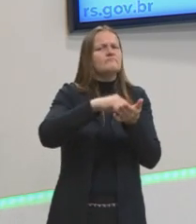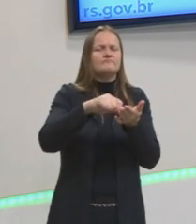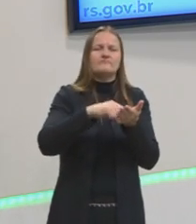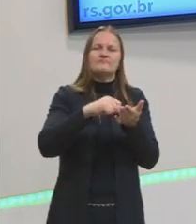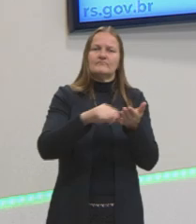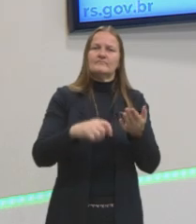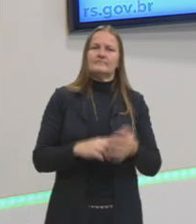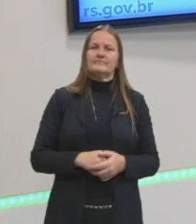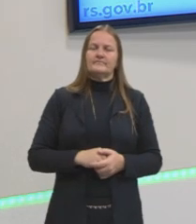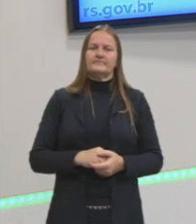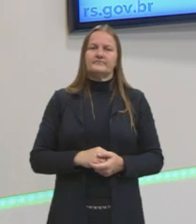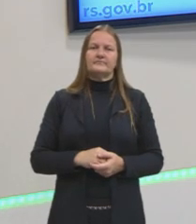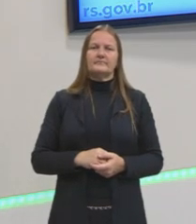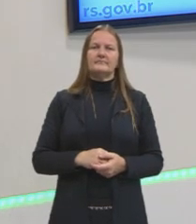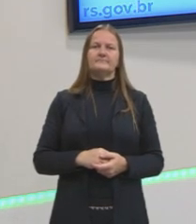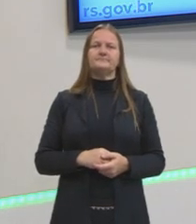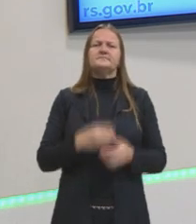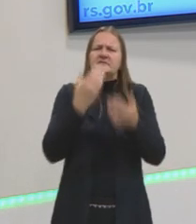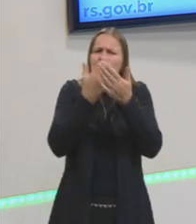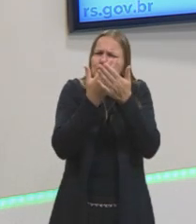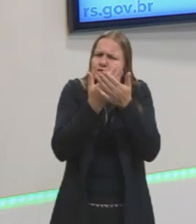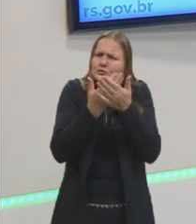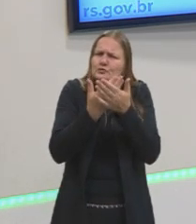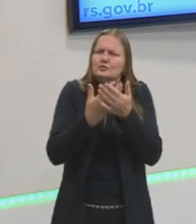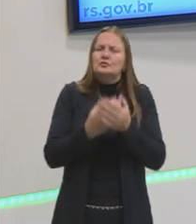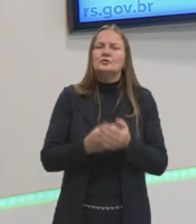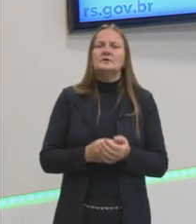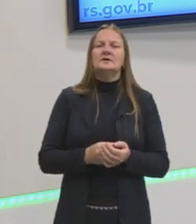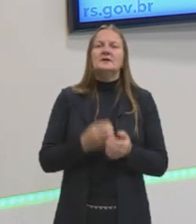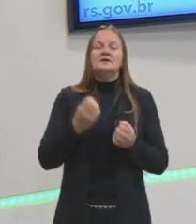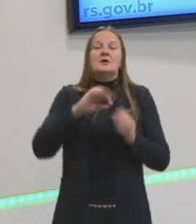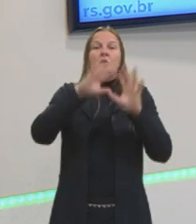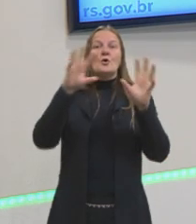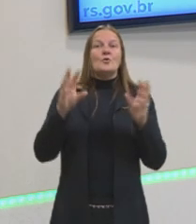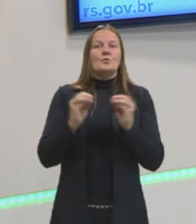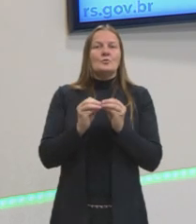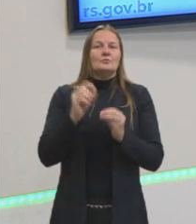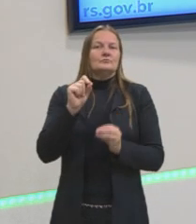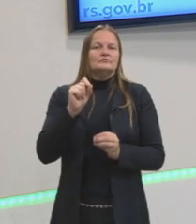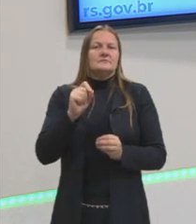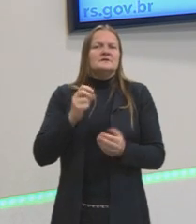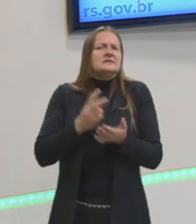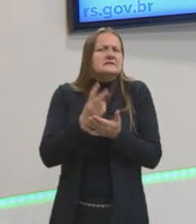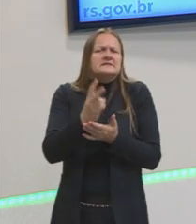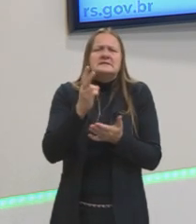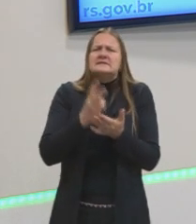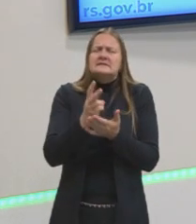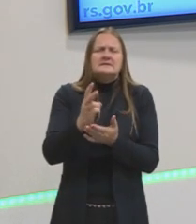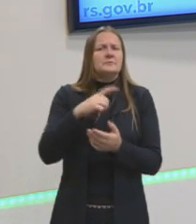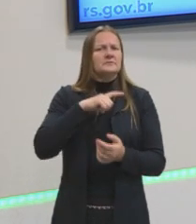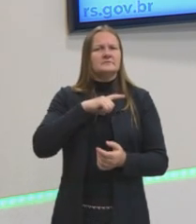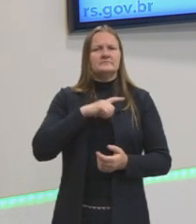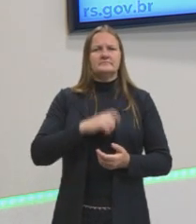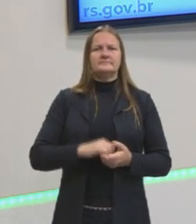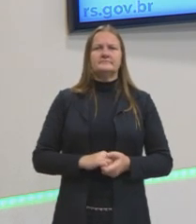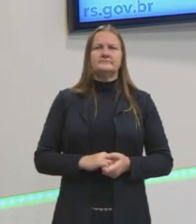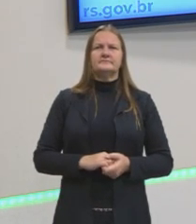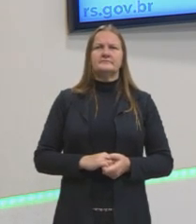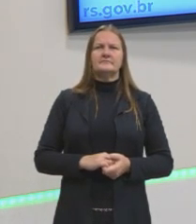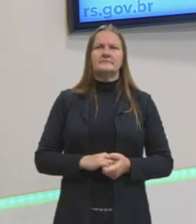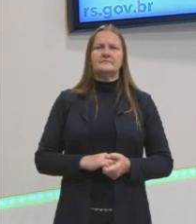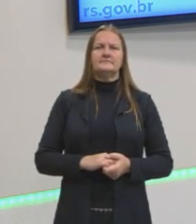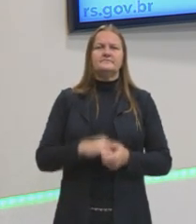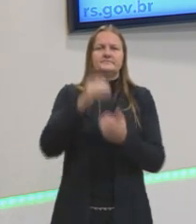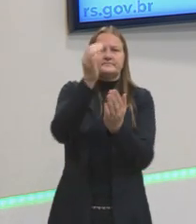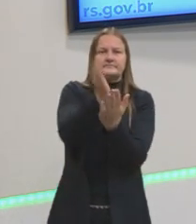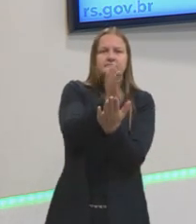ele enfim nesses estudos né ele chegar à conclusão que sempre houve uma